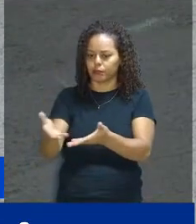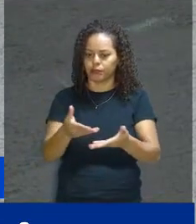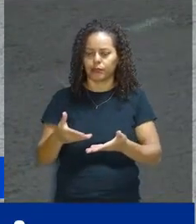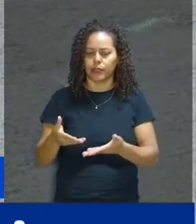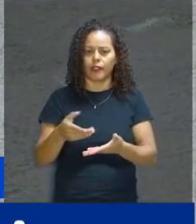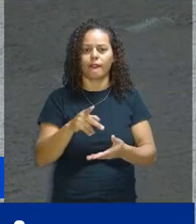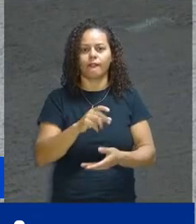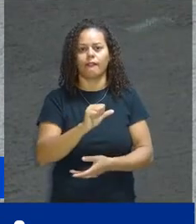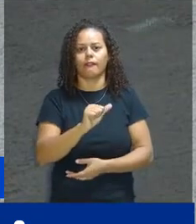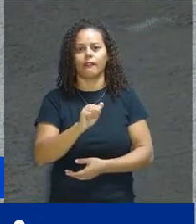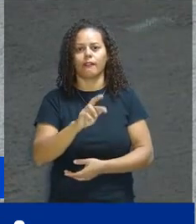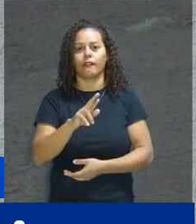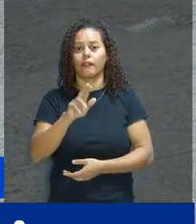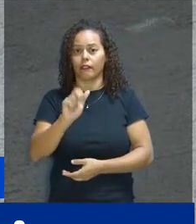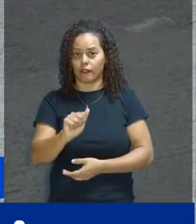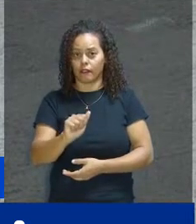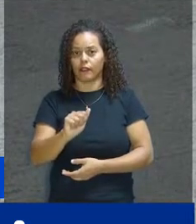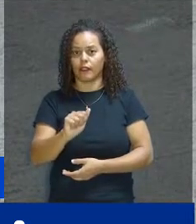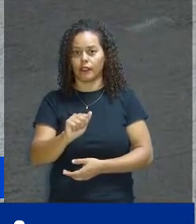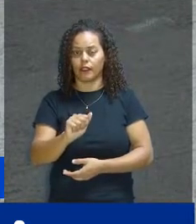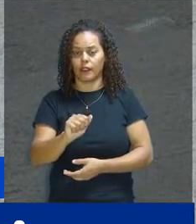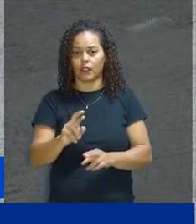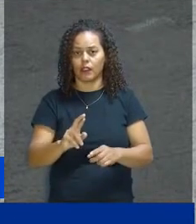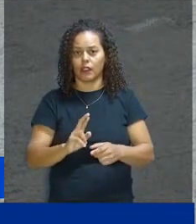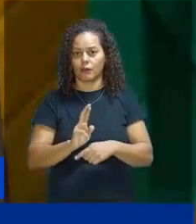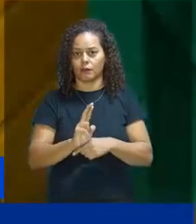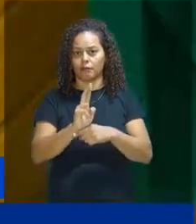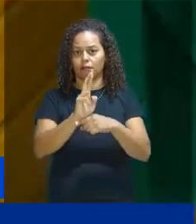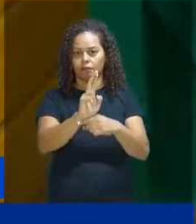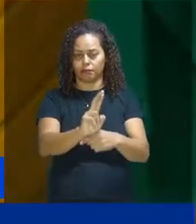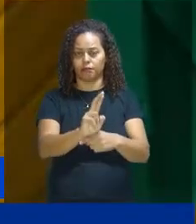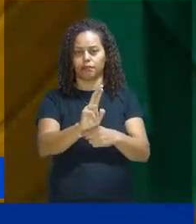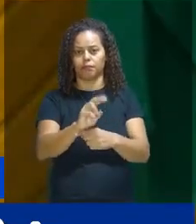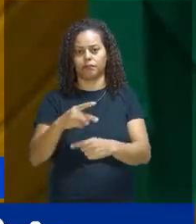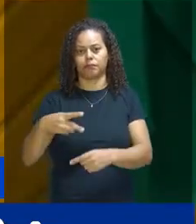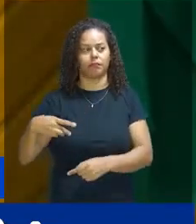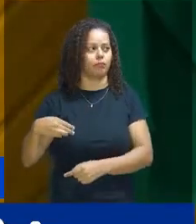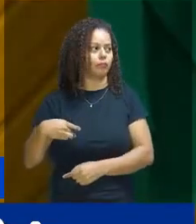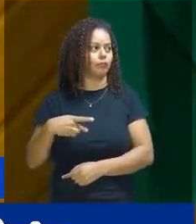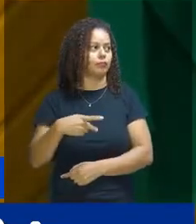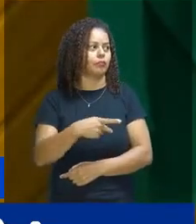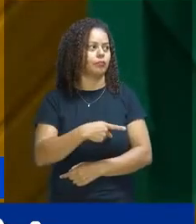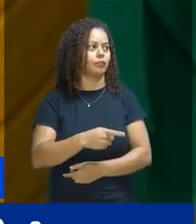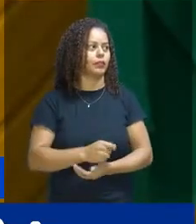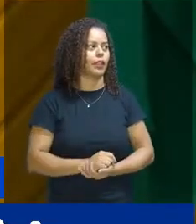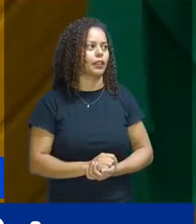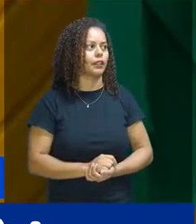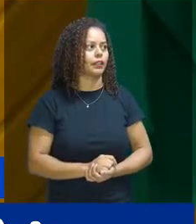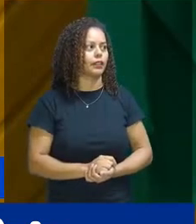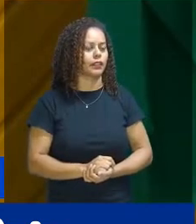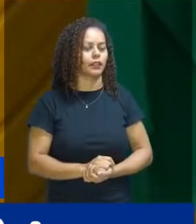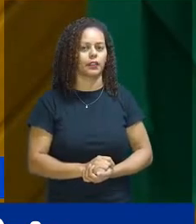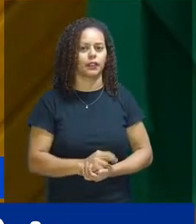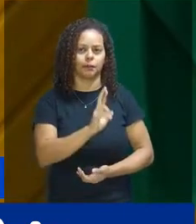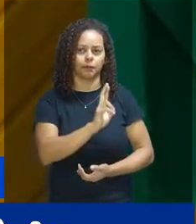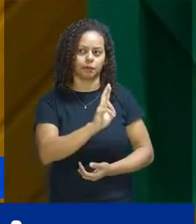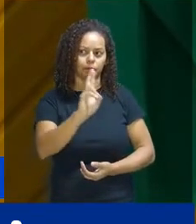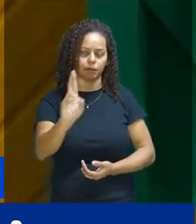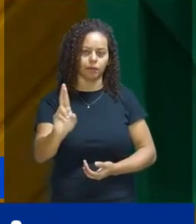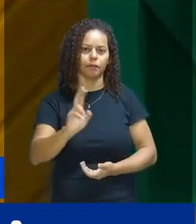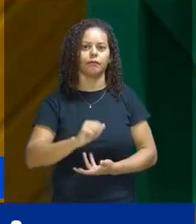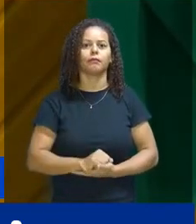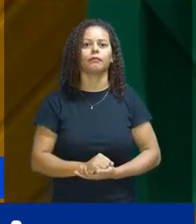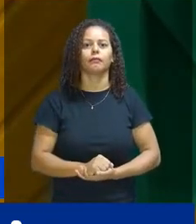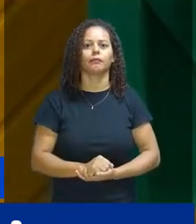à doutora Sara, imagem ampla do plenário. Do Ministério Público Eleitoral. Obrigada, excelentíssimo senhor presidente, excelências. Foco